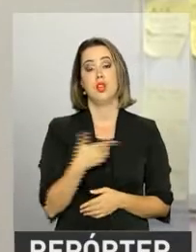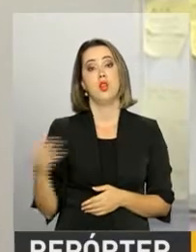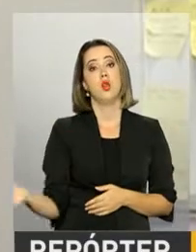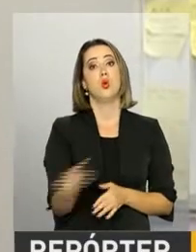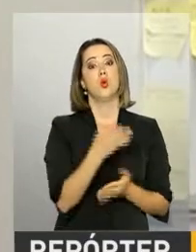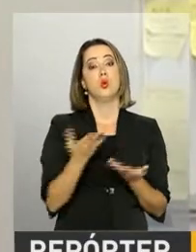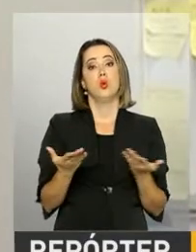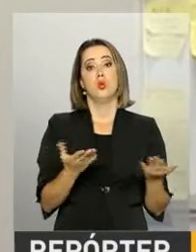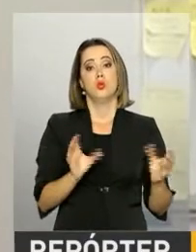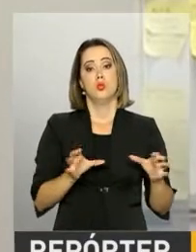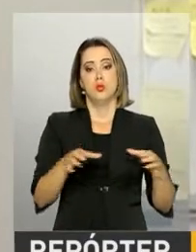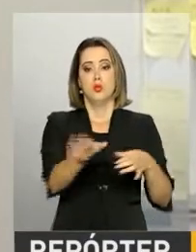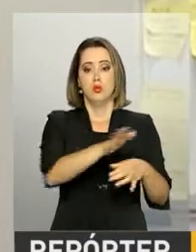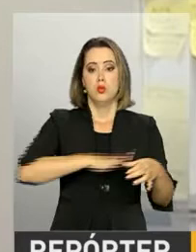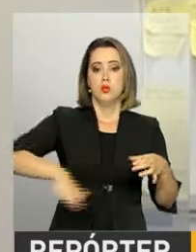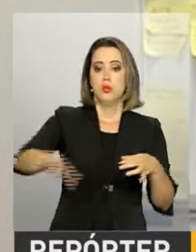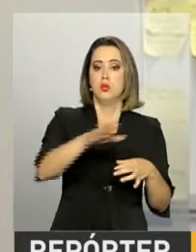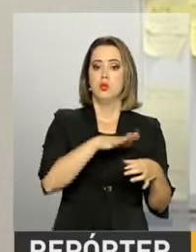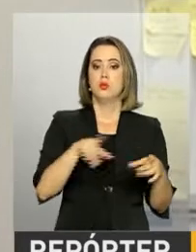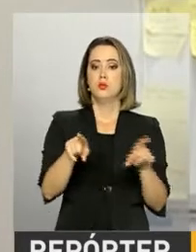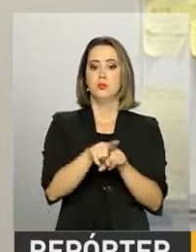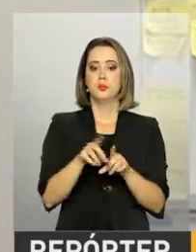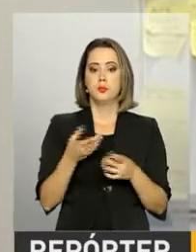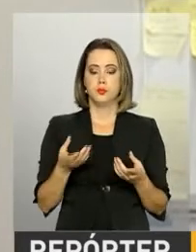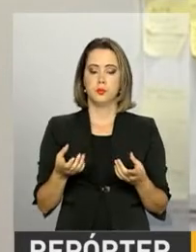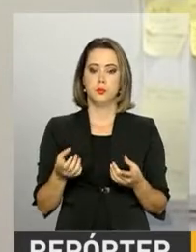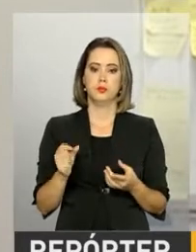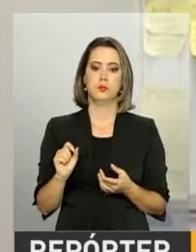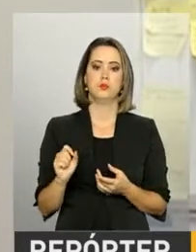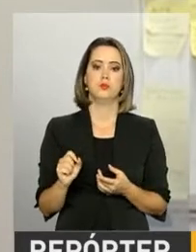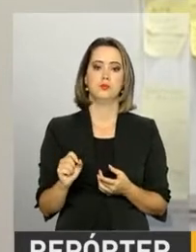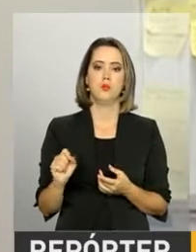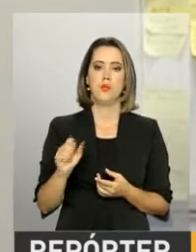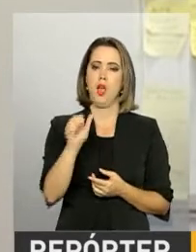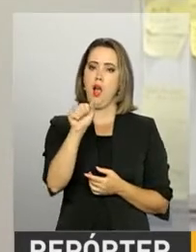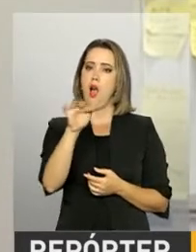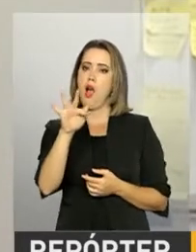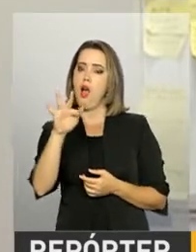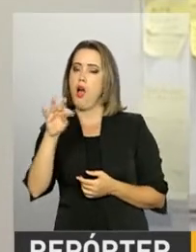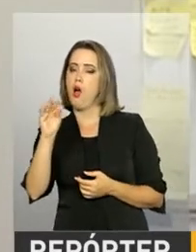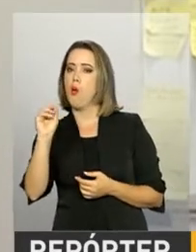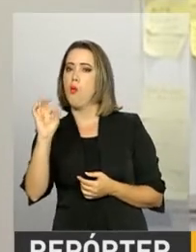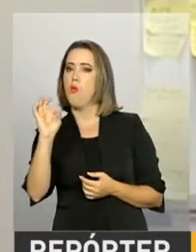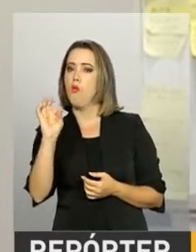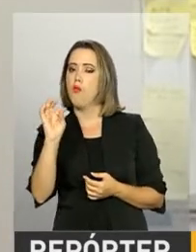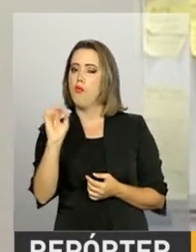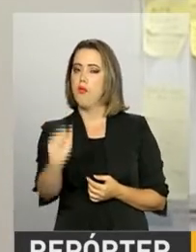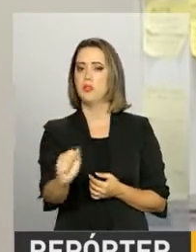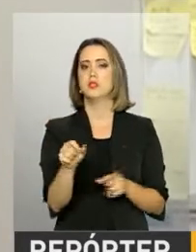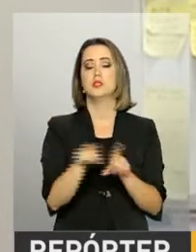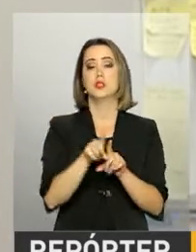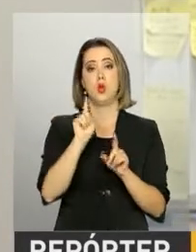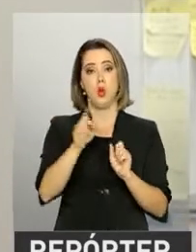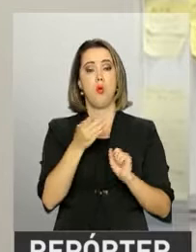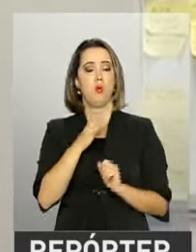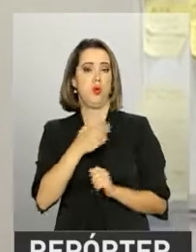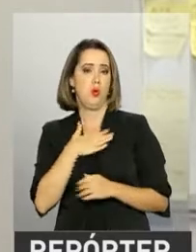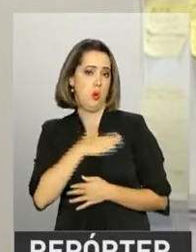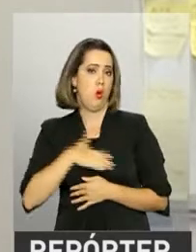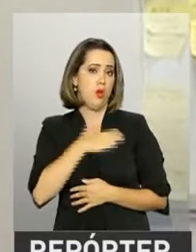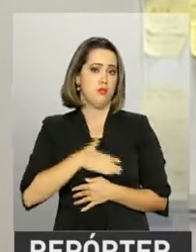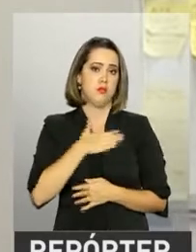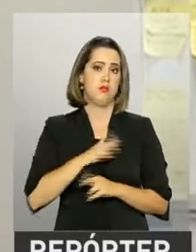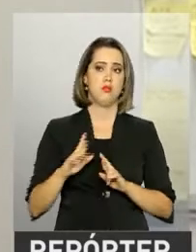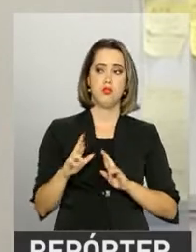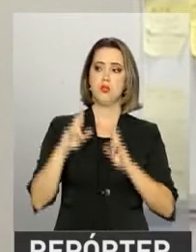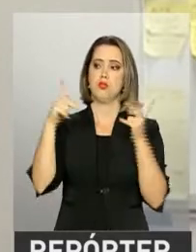tem essa geração millenium agora está se falando muito da geração alfa são gerações que gostam dessa flexibilidade que gosta na